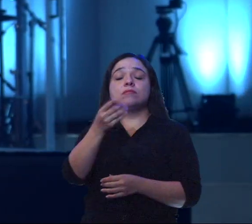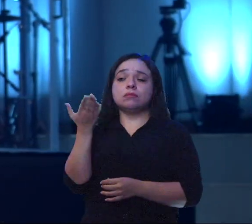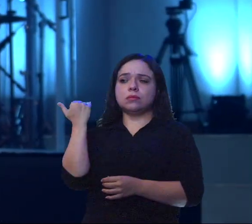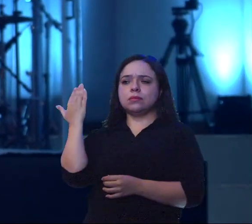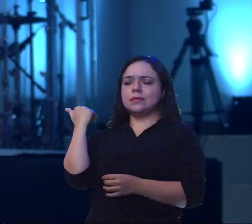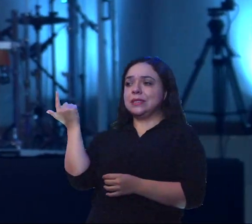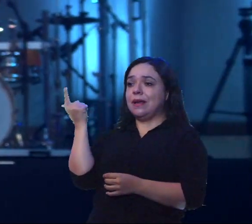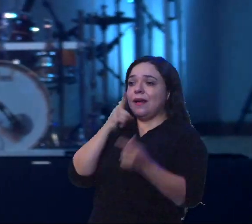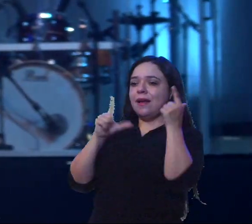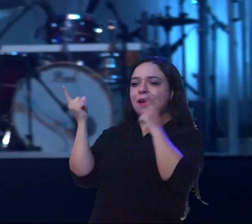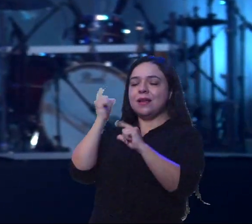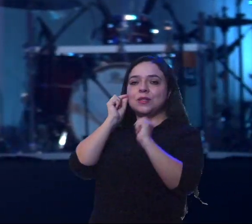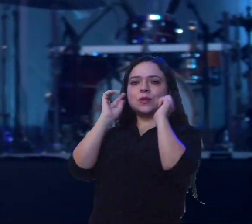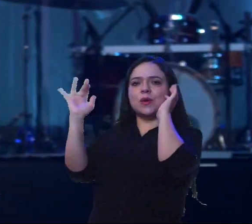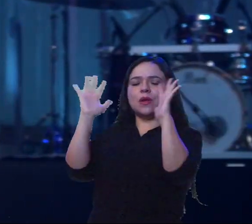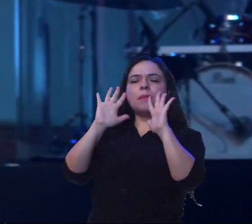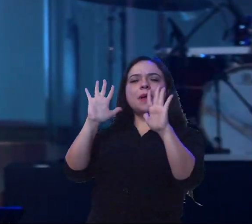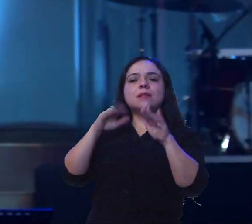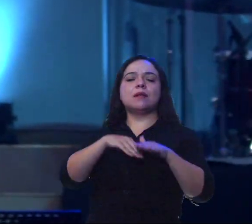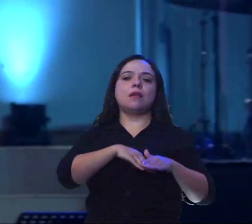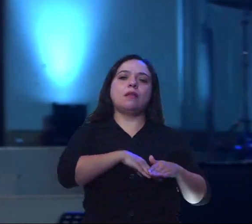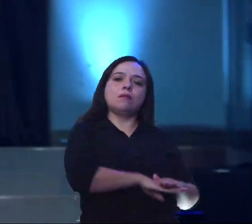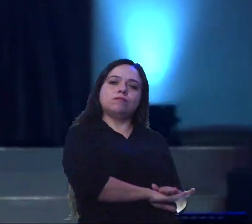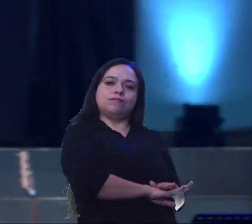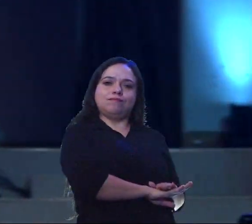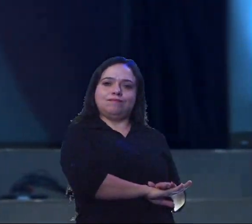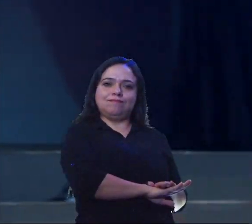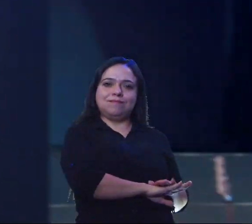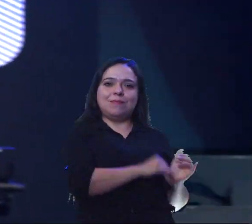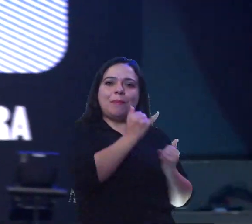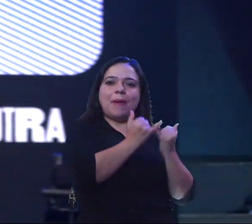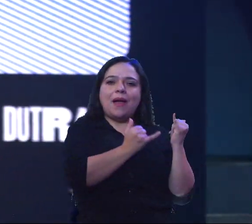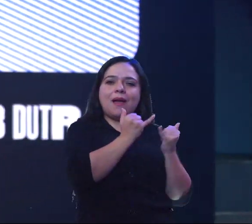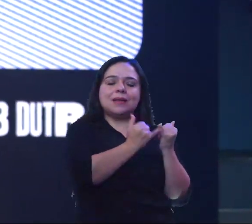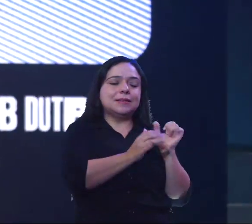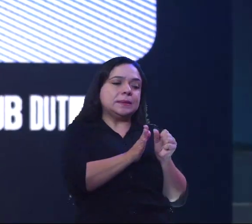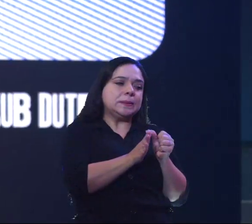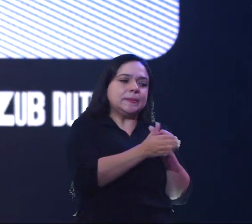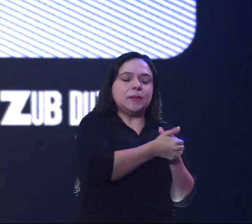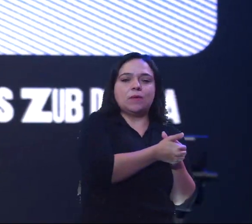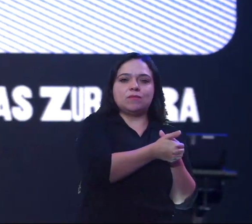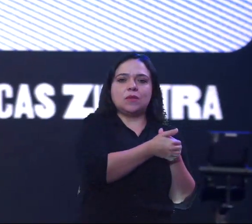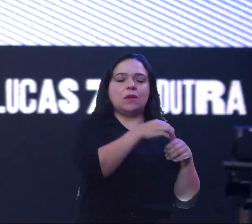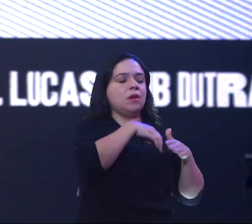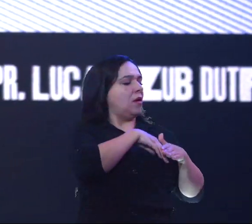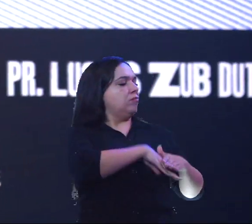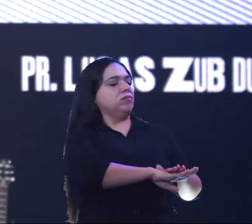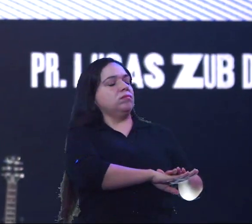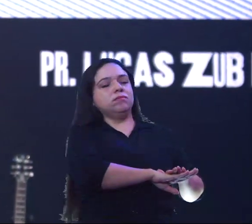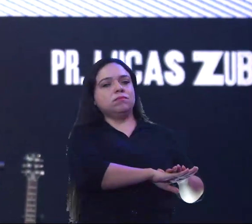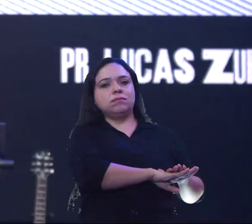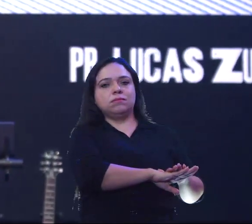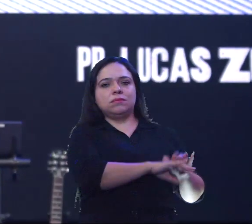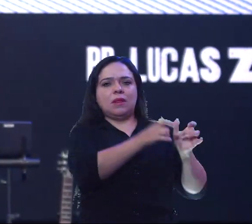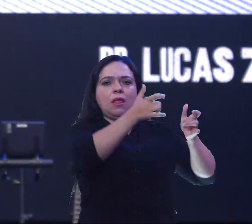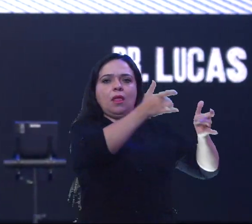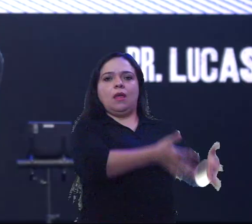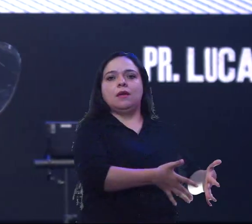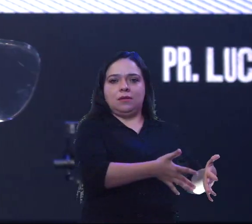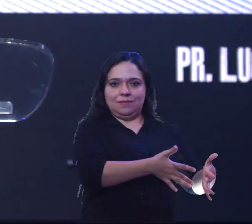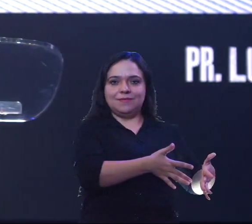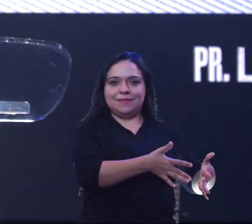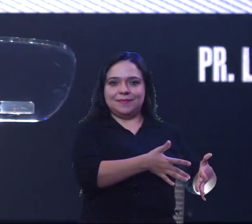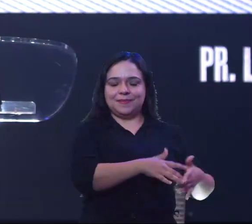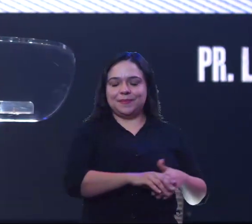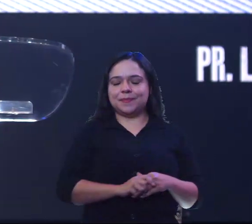passado e que em muitos casos foram enterrados, em muitos casos talvez foram simplesmente guardados em algum lugar. Quando eu era